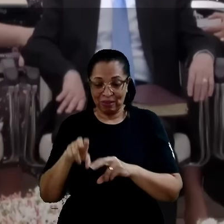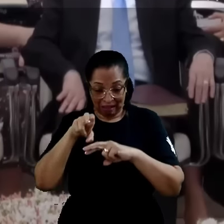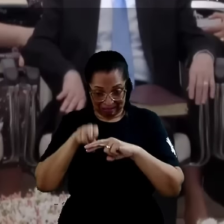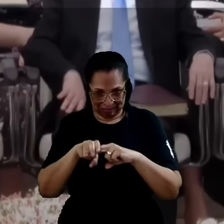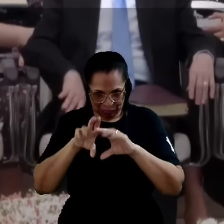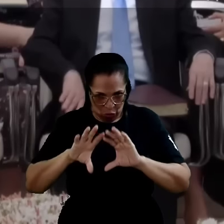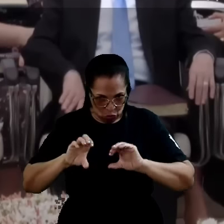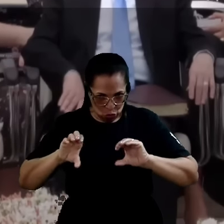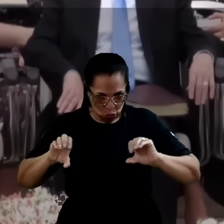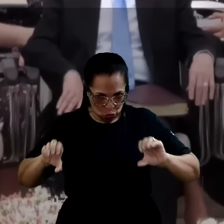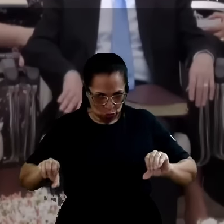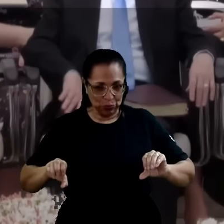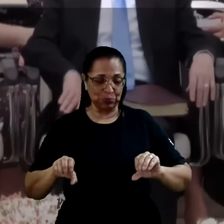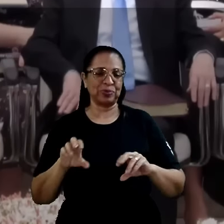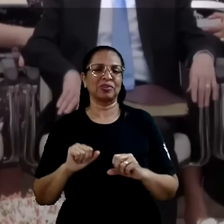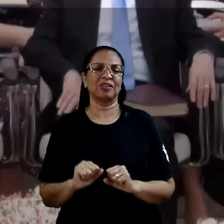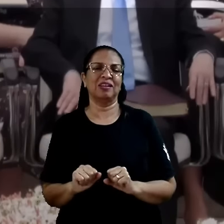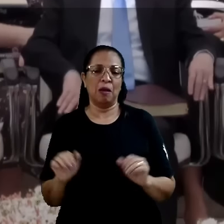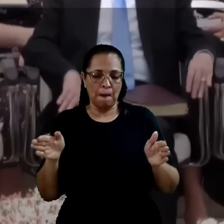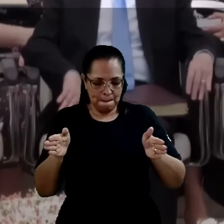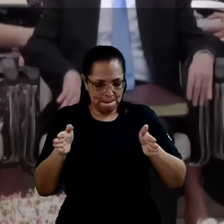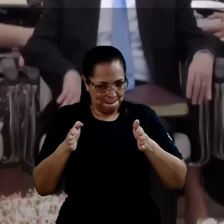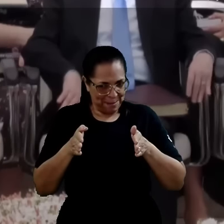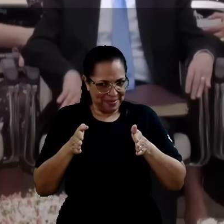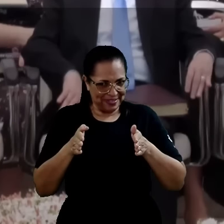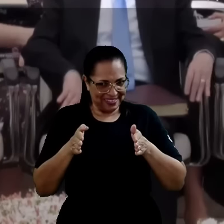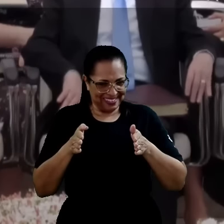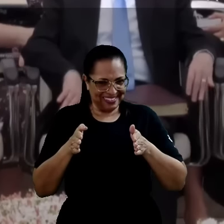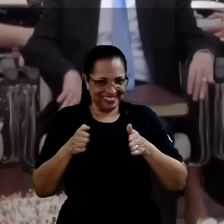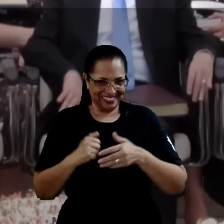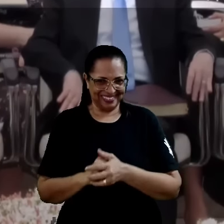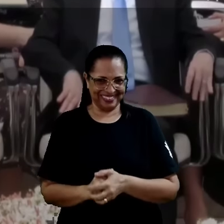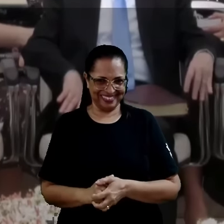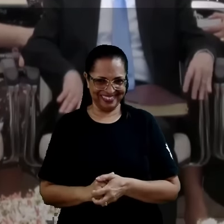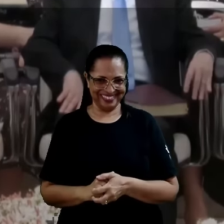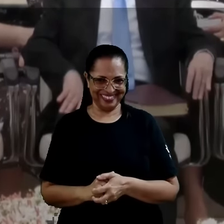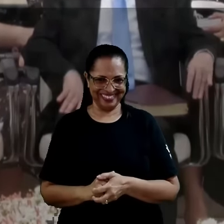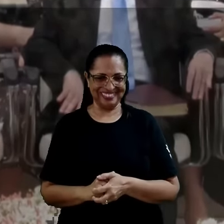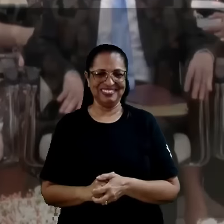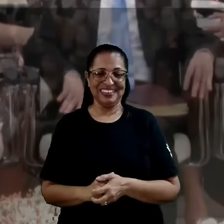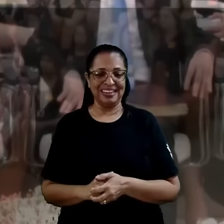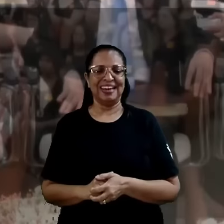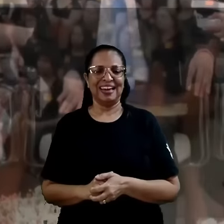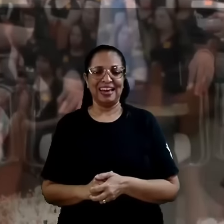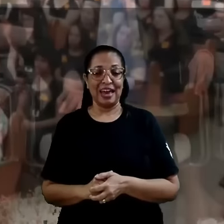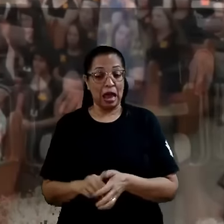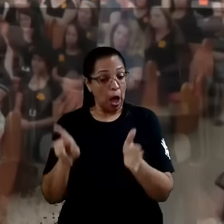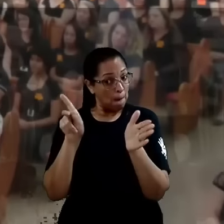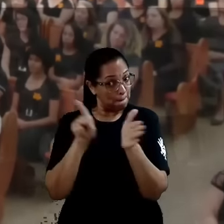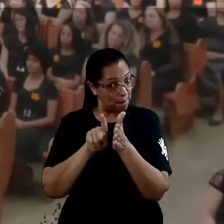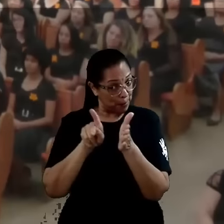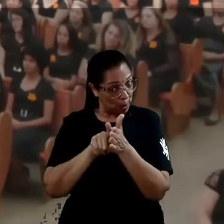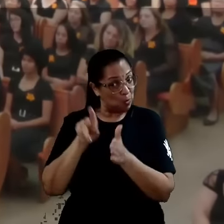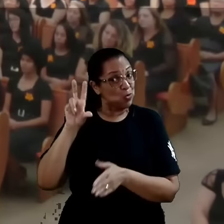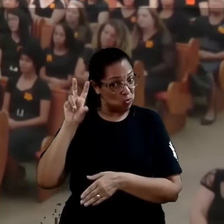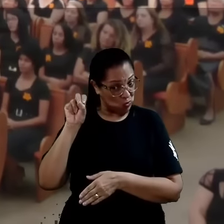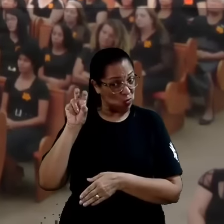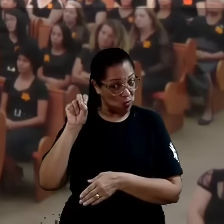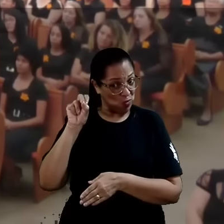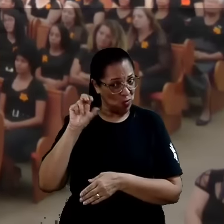um sofazinho mini sofá e aquela ali era a cadeira do presidente cadeira do meu